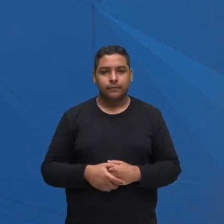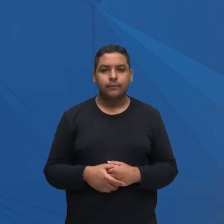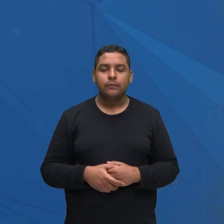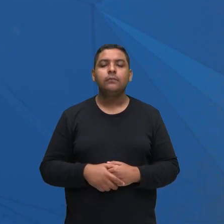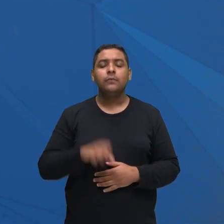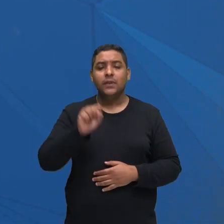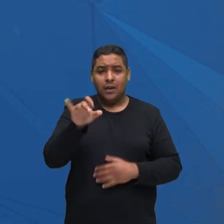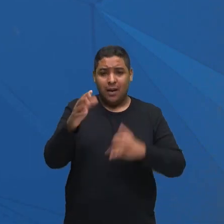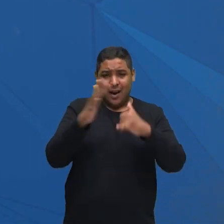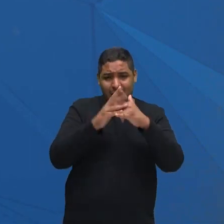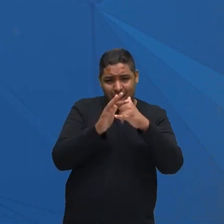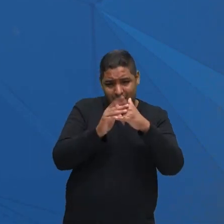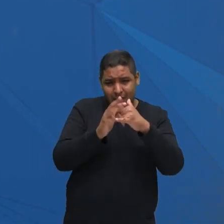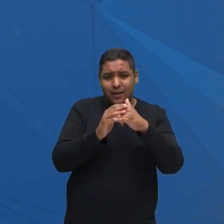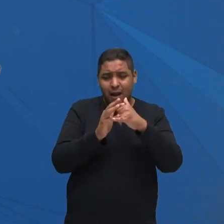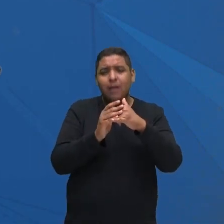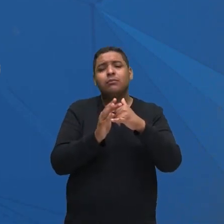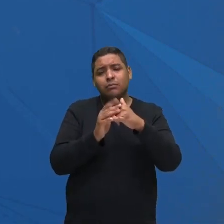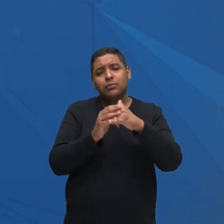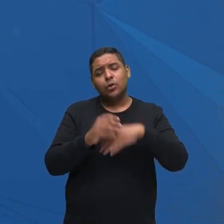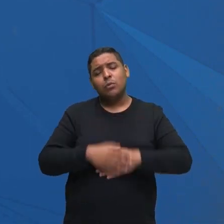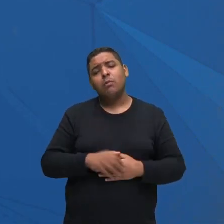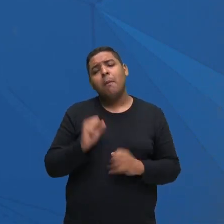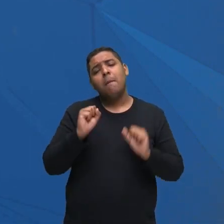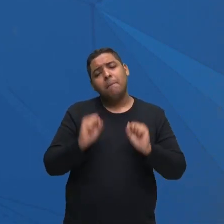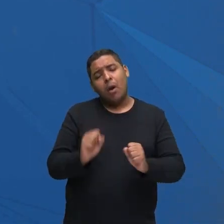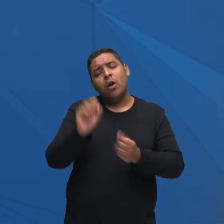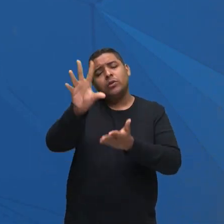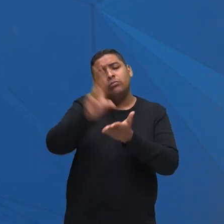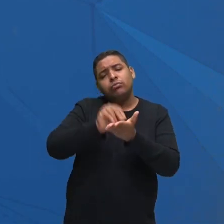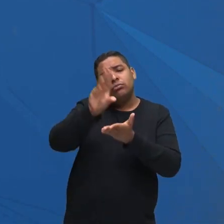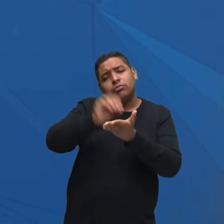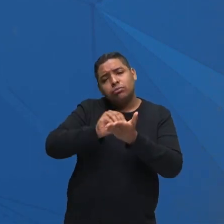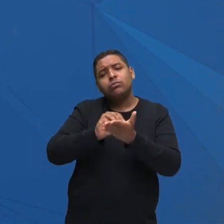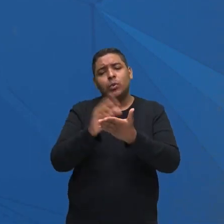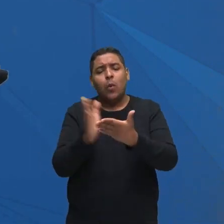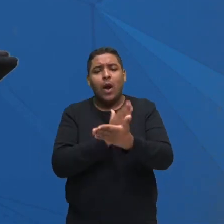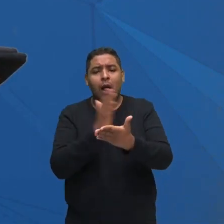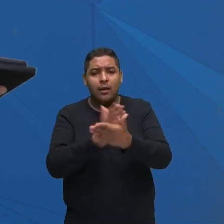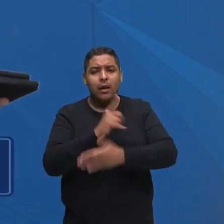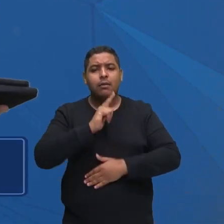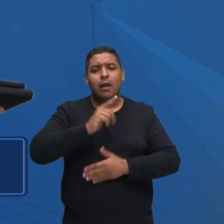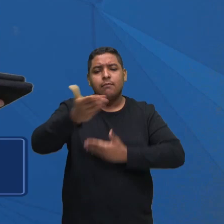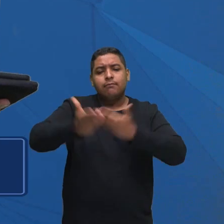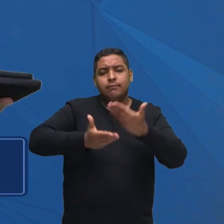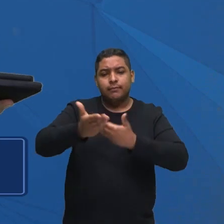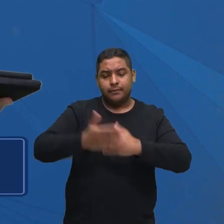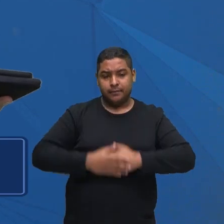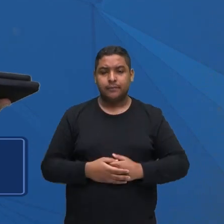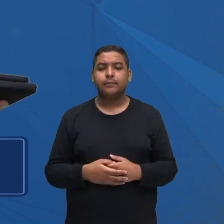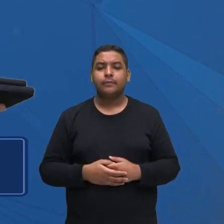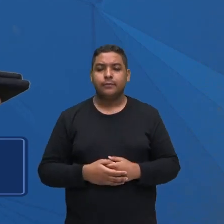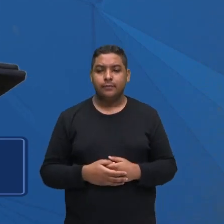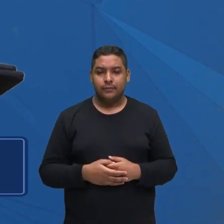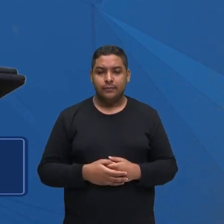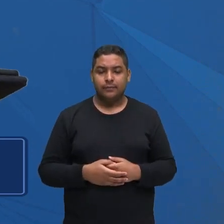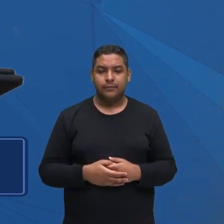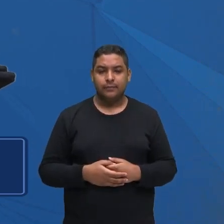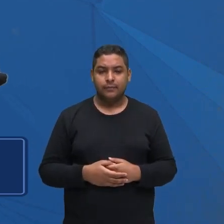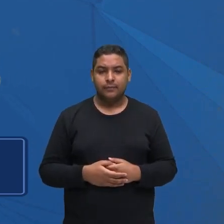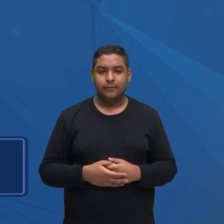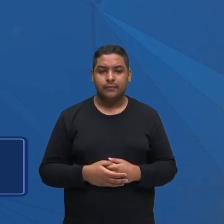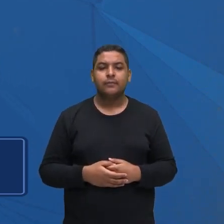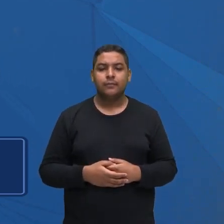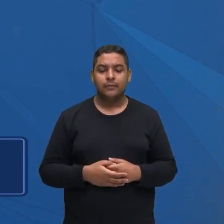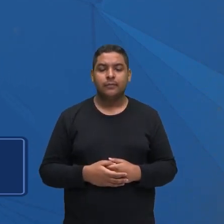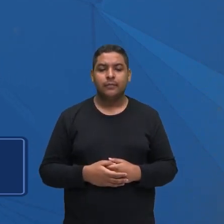YouTube, não se preocupe, anota tudo direitinho no caderno que a gente tem participação. O desafio agora é, olha só, construir